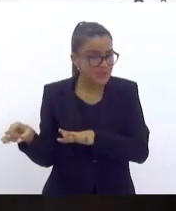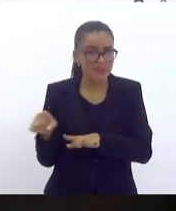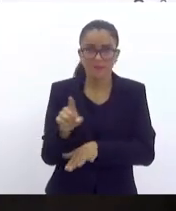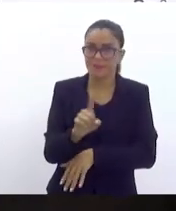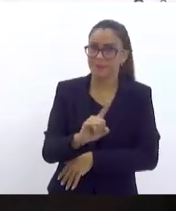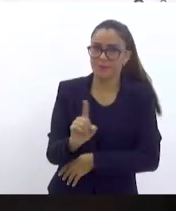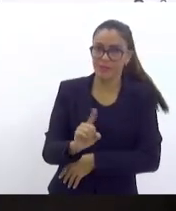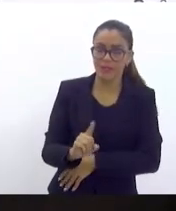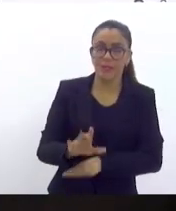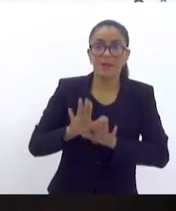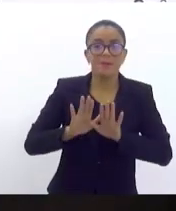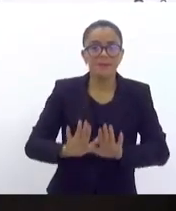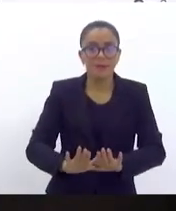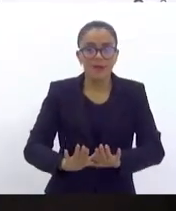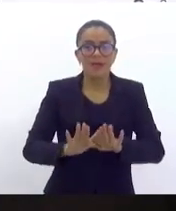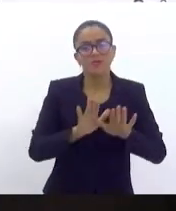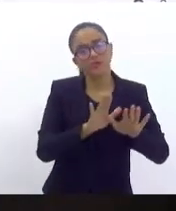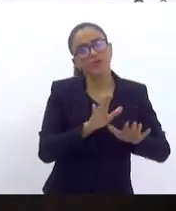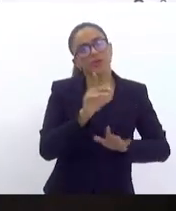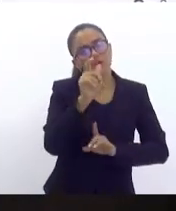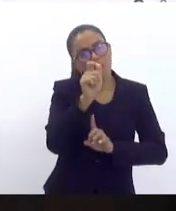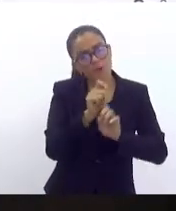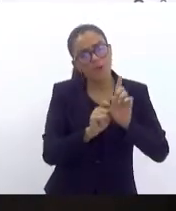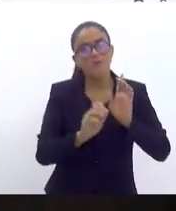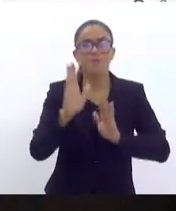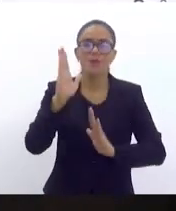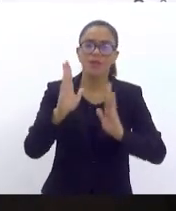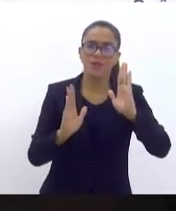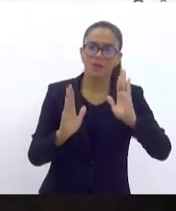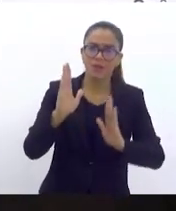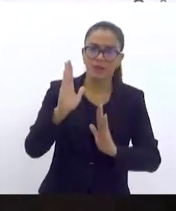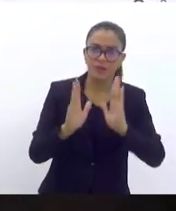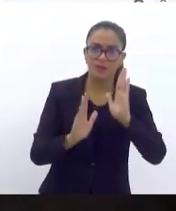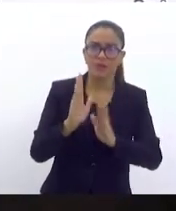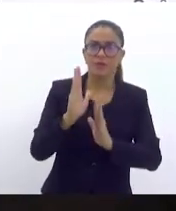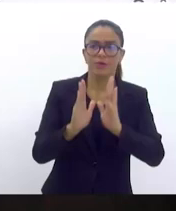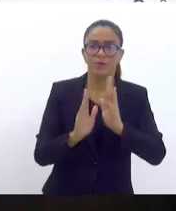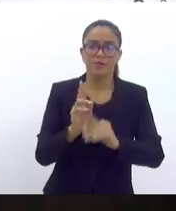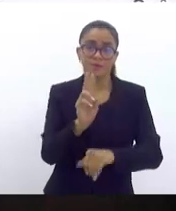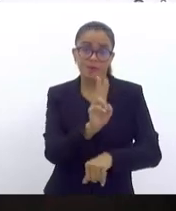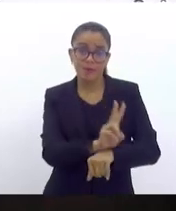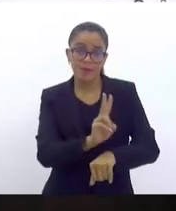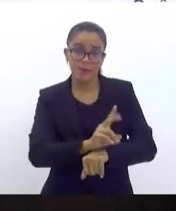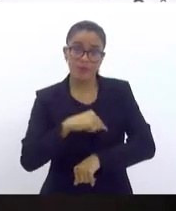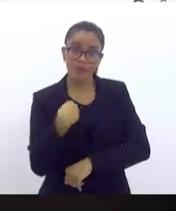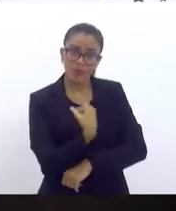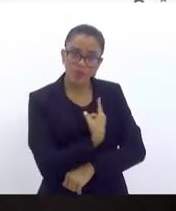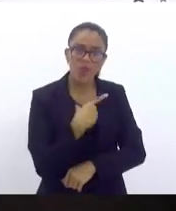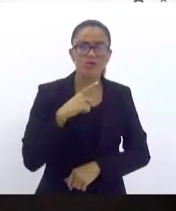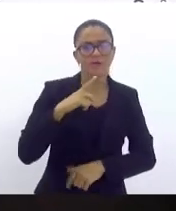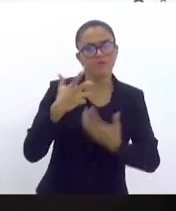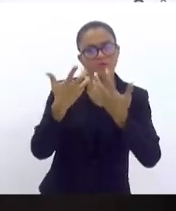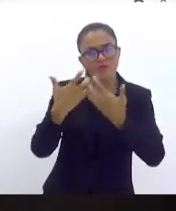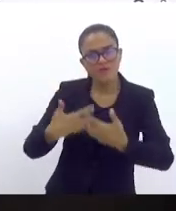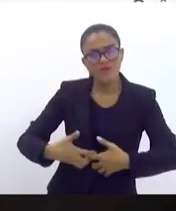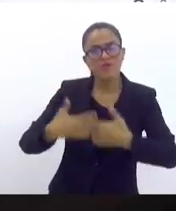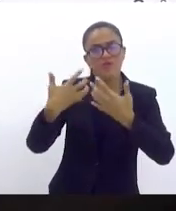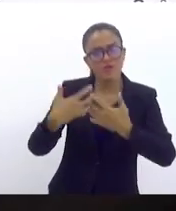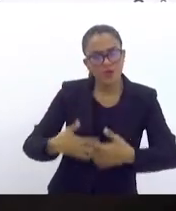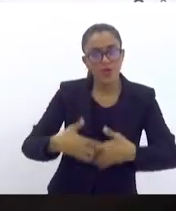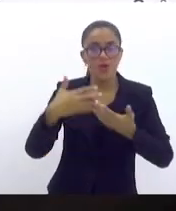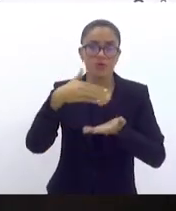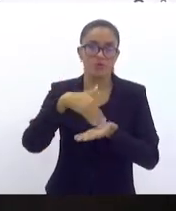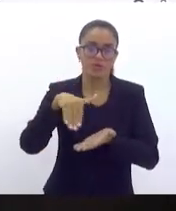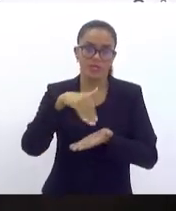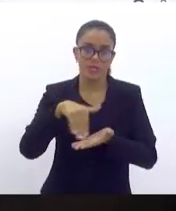mas durante todo esse período enquanto nós estivermos funcionando como secretaria